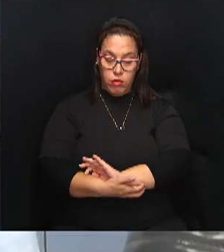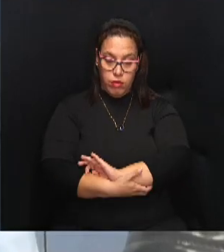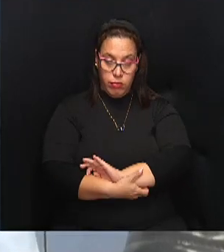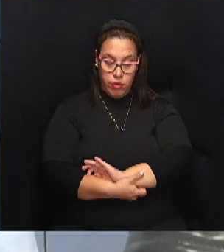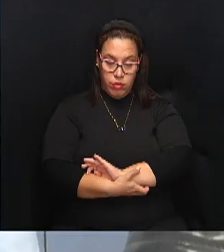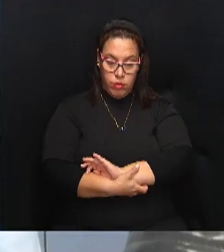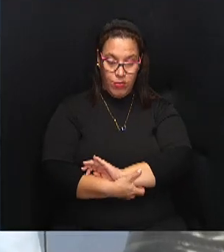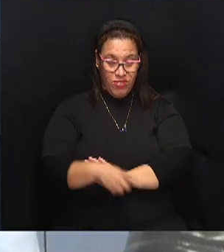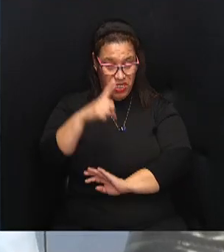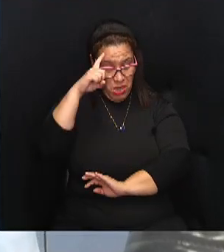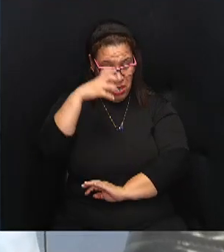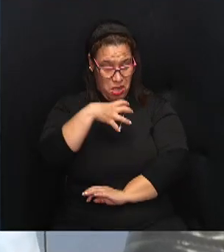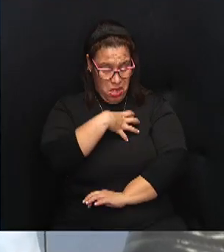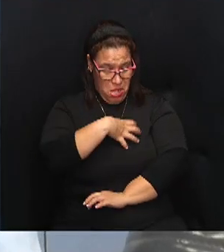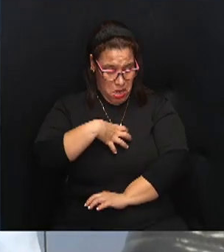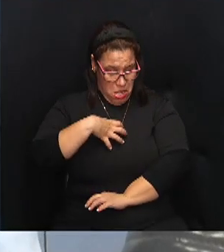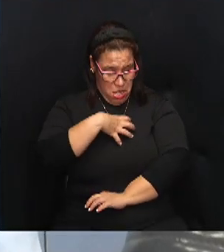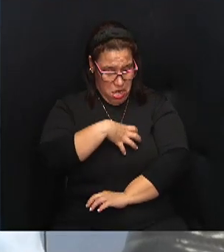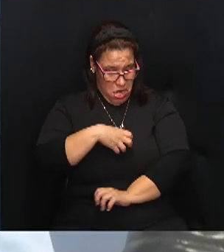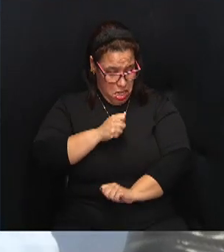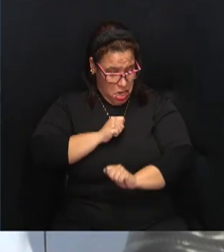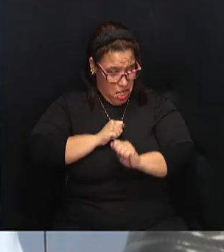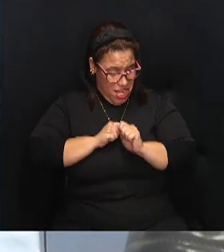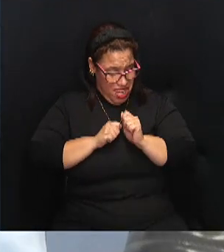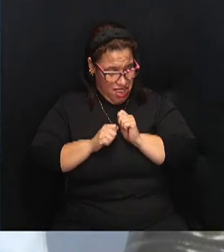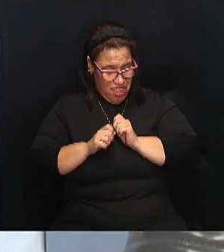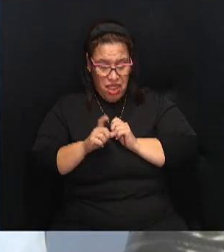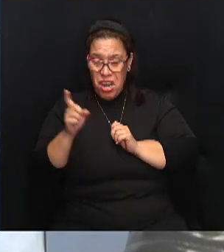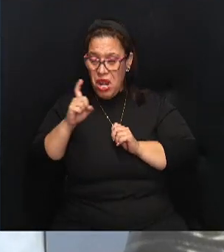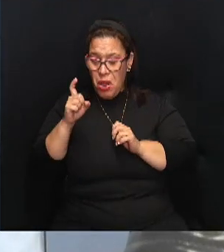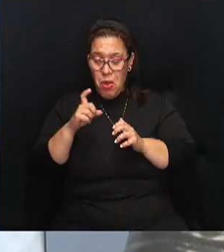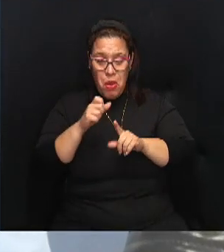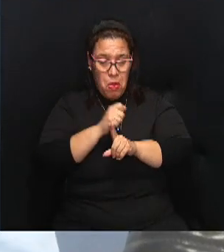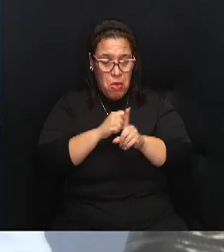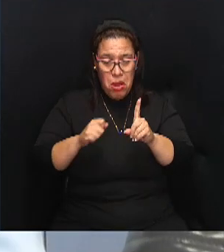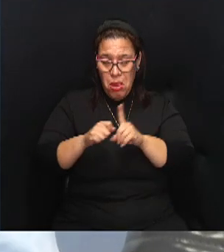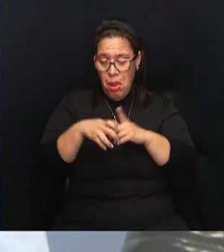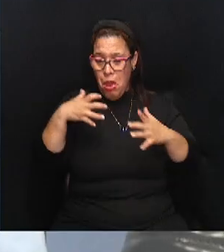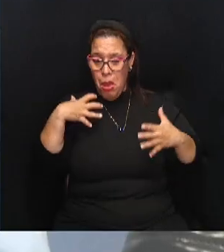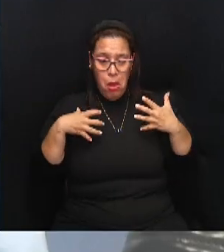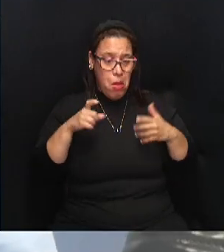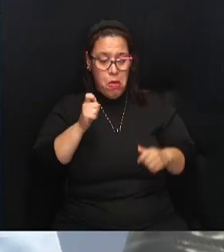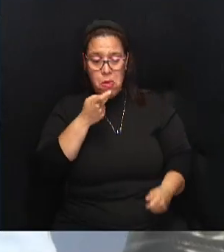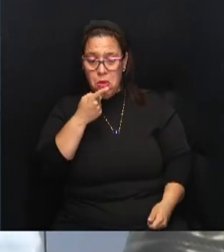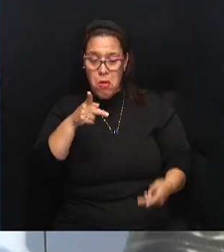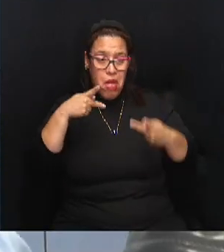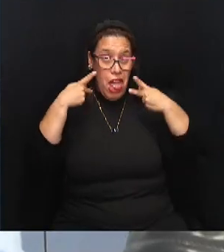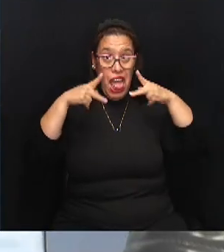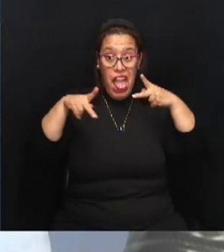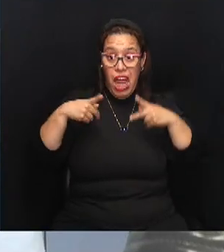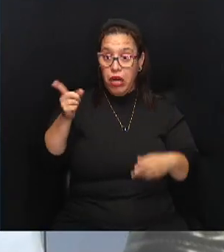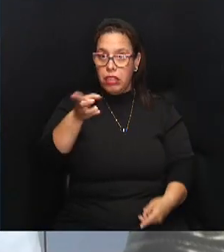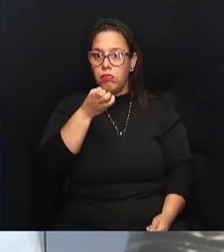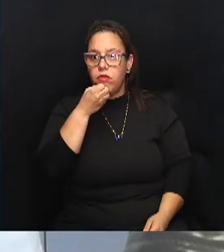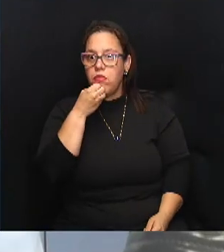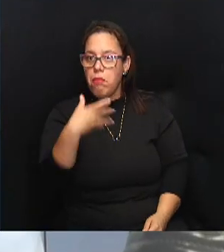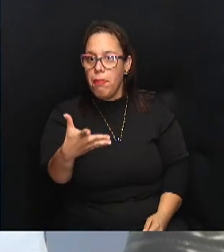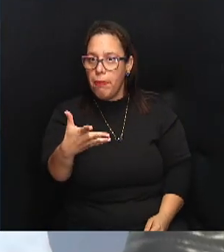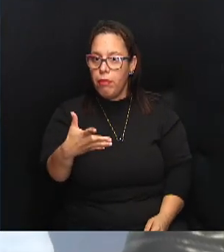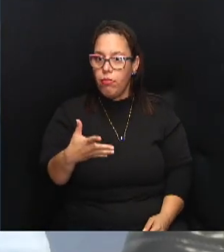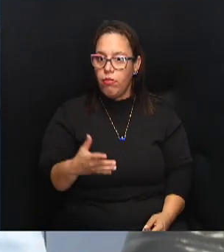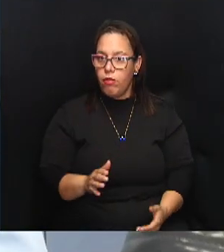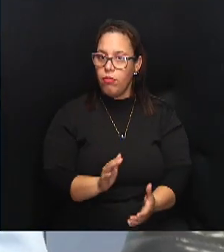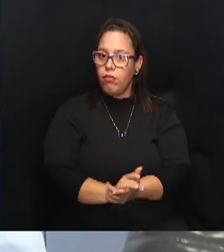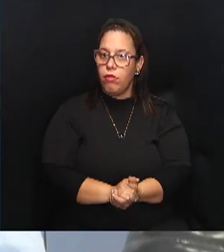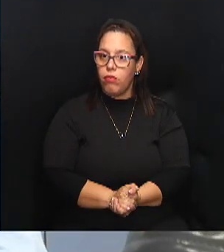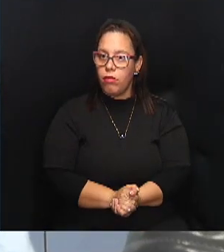sentir incomodado ao ver uma pessoa na rua. E não é pela higiene social, não é isso não, como pregam por aí. É pelo bem dela mesmo. Como